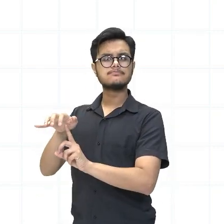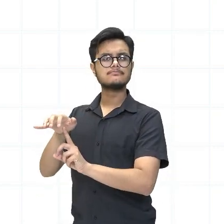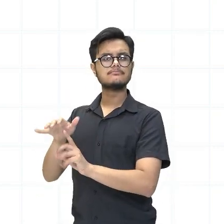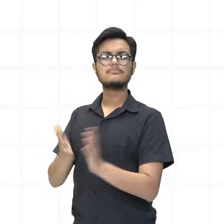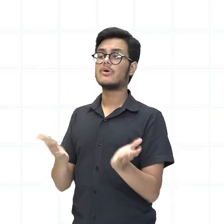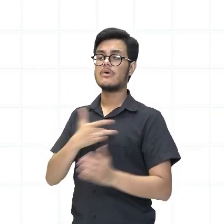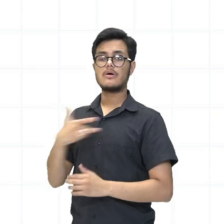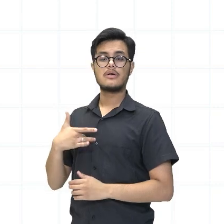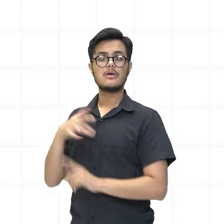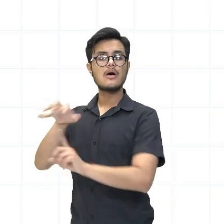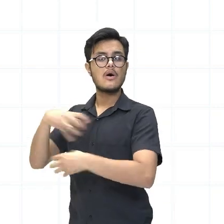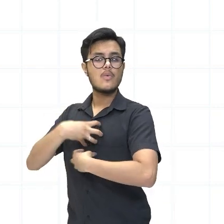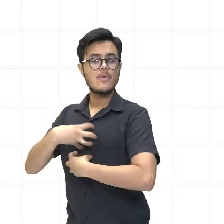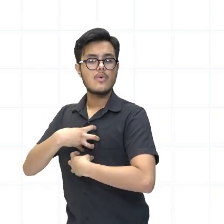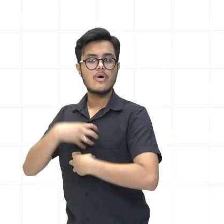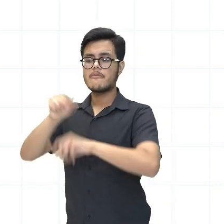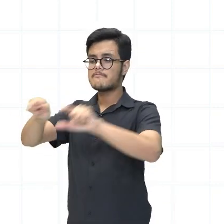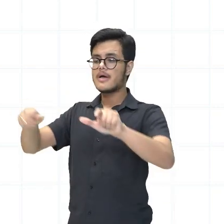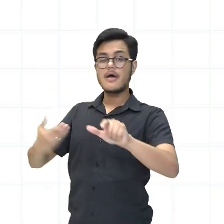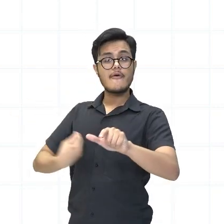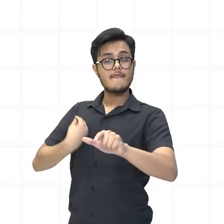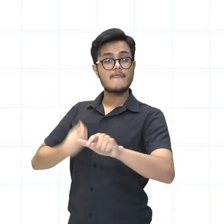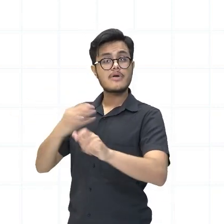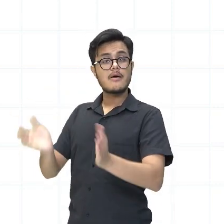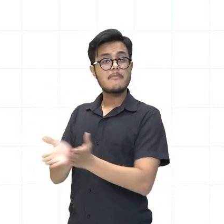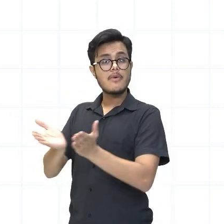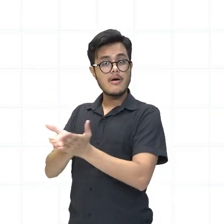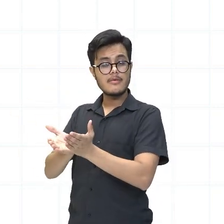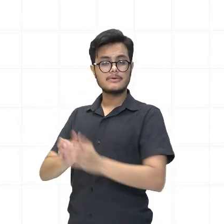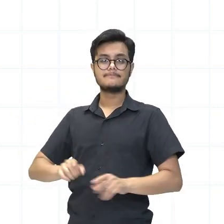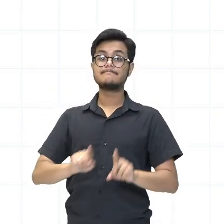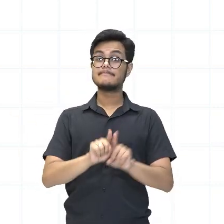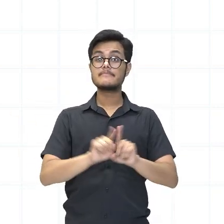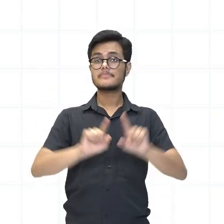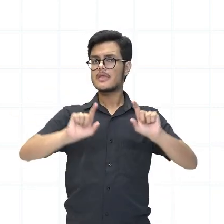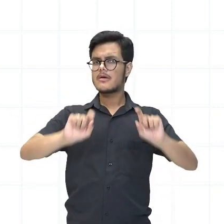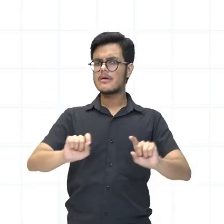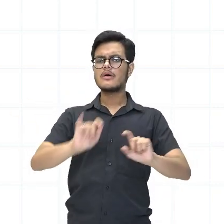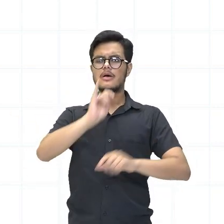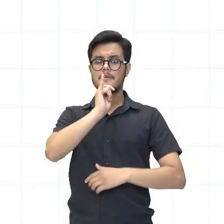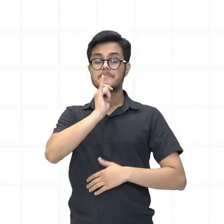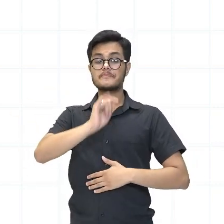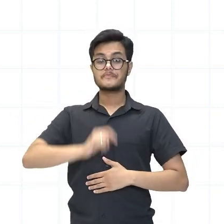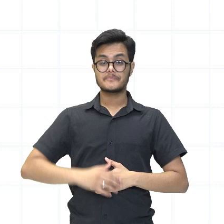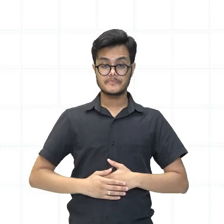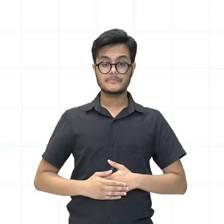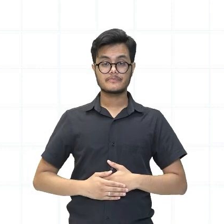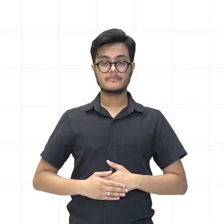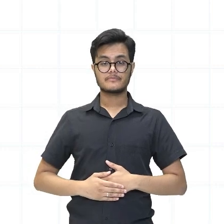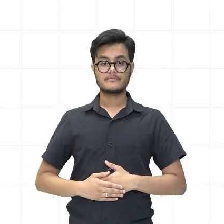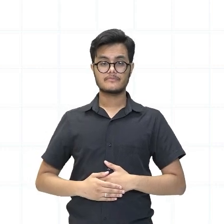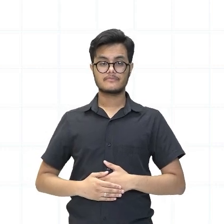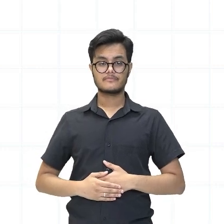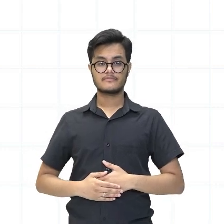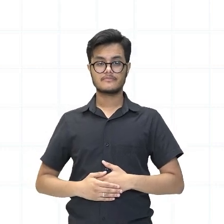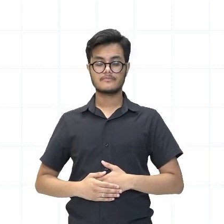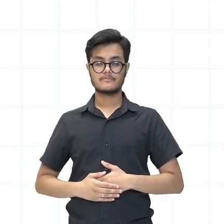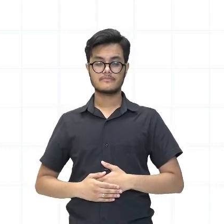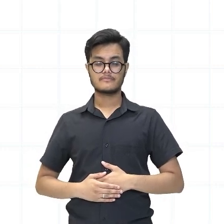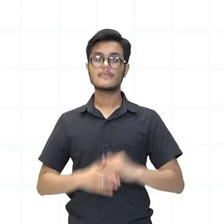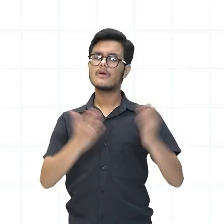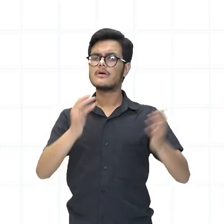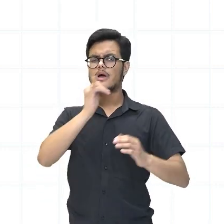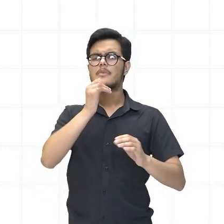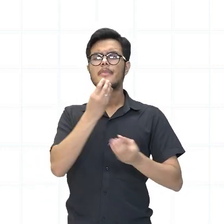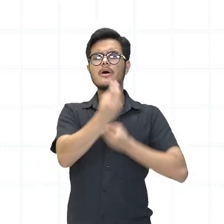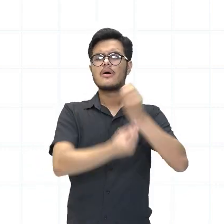pessoas que moram na periferia? E também a nossa reportagem traz exatamente aí questões relacionadas a